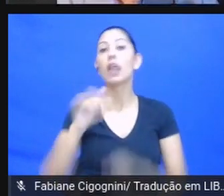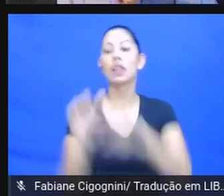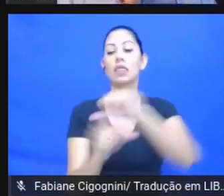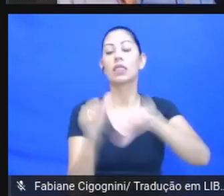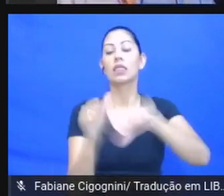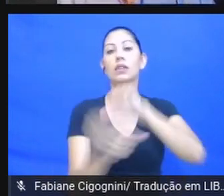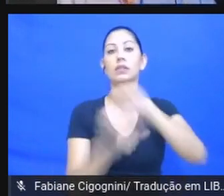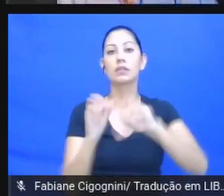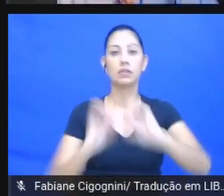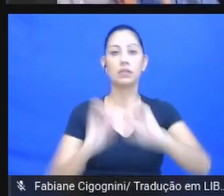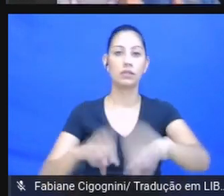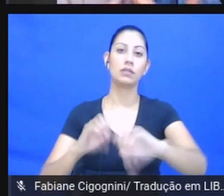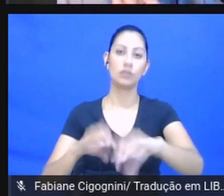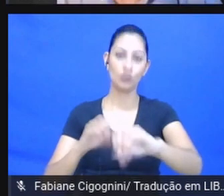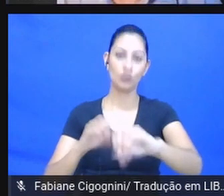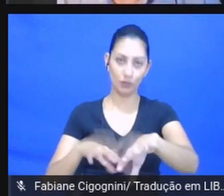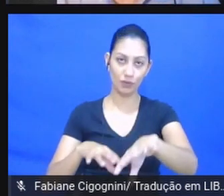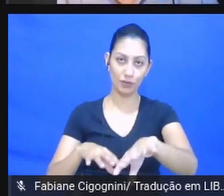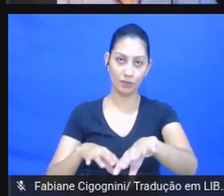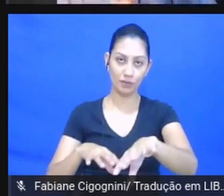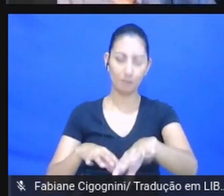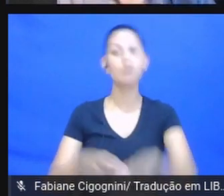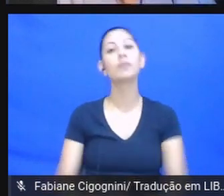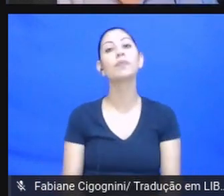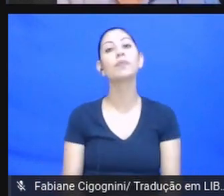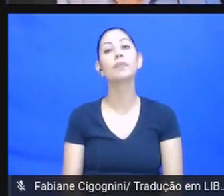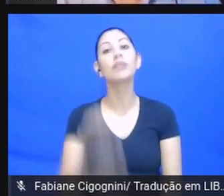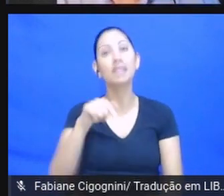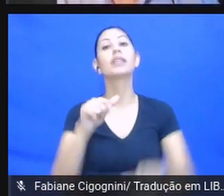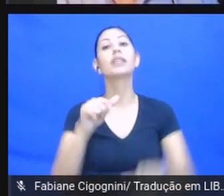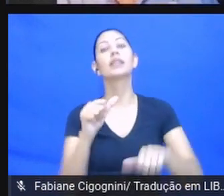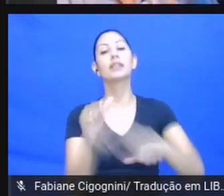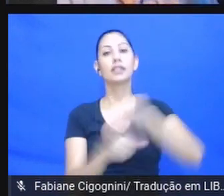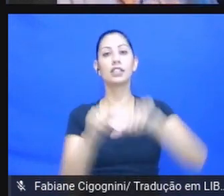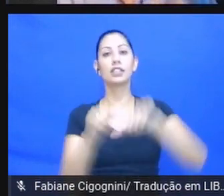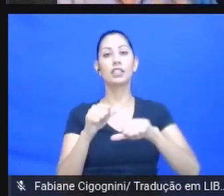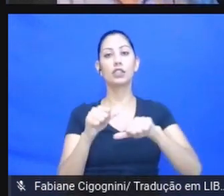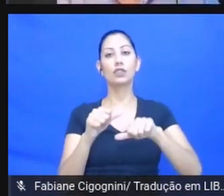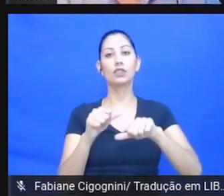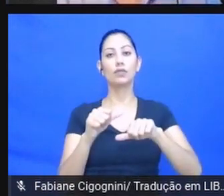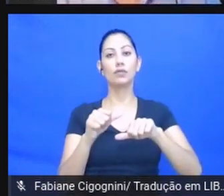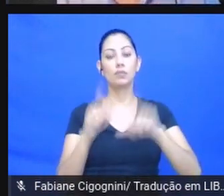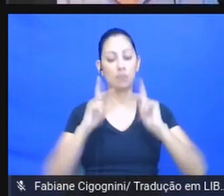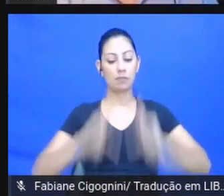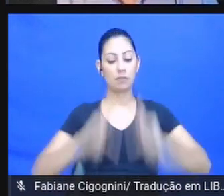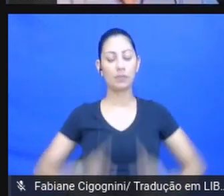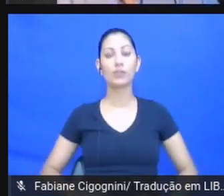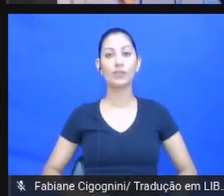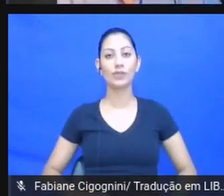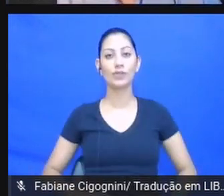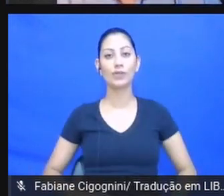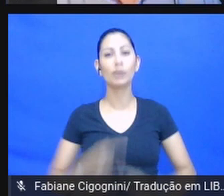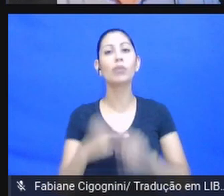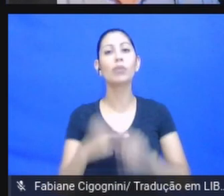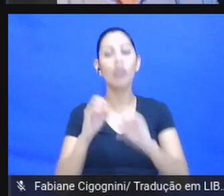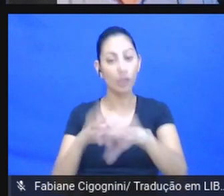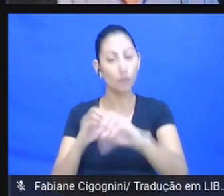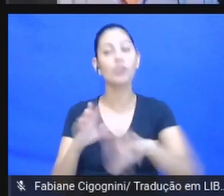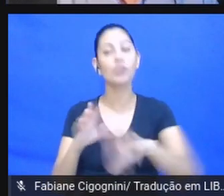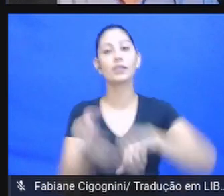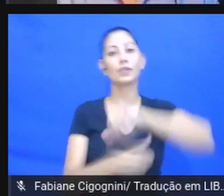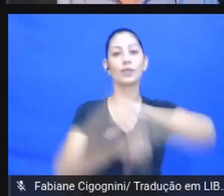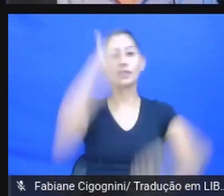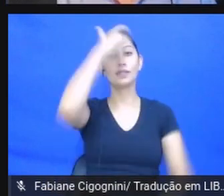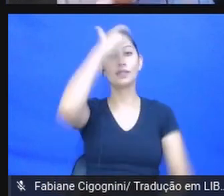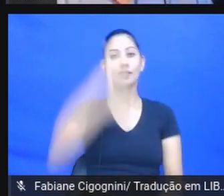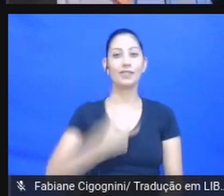ideia de transformar pessoas, primeiro, a educação que transforma. É a educação que transforma